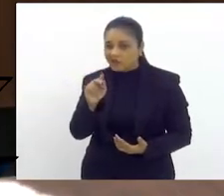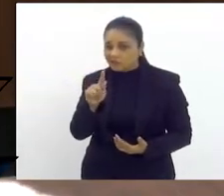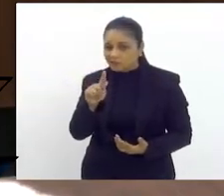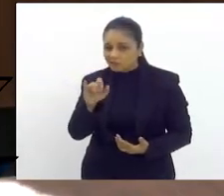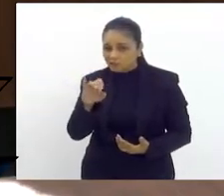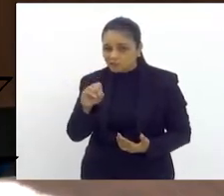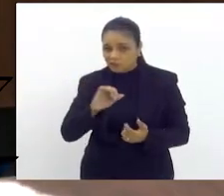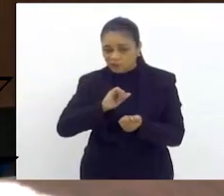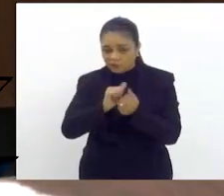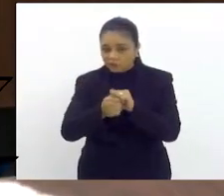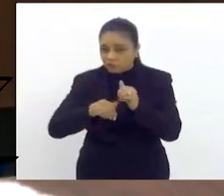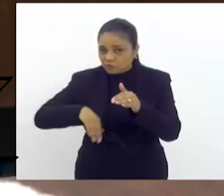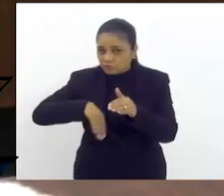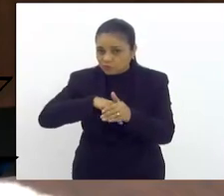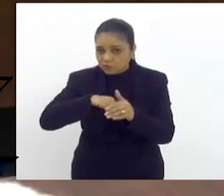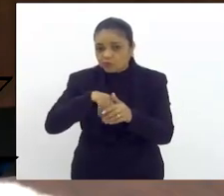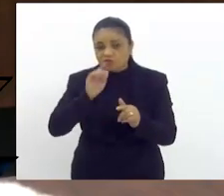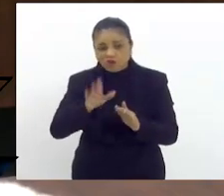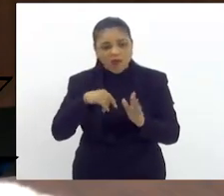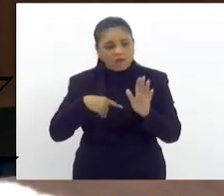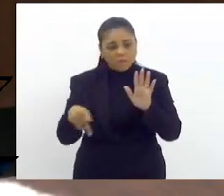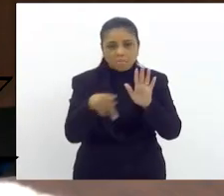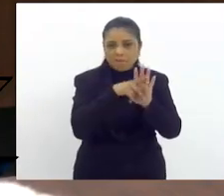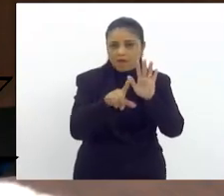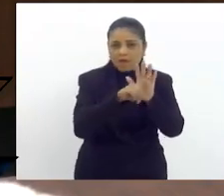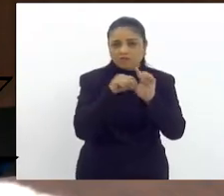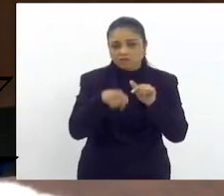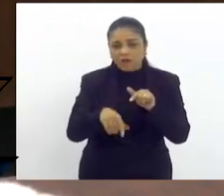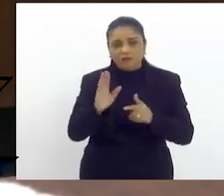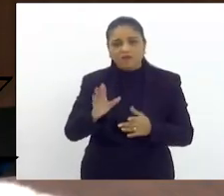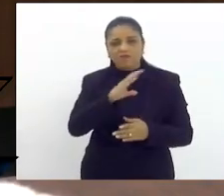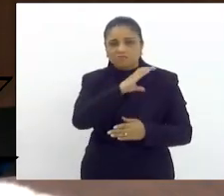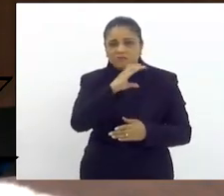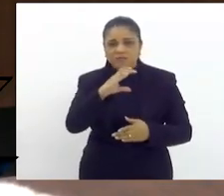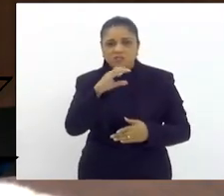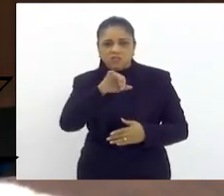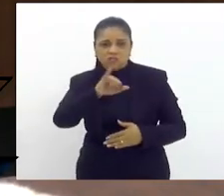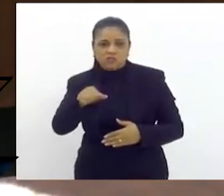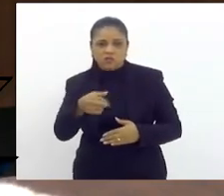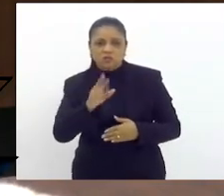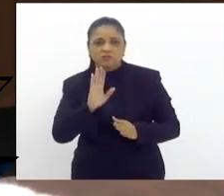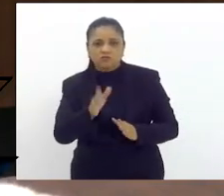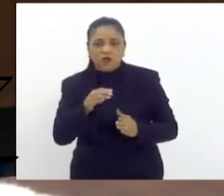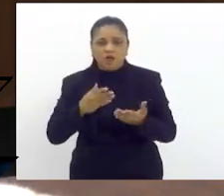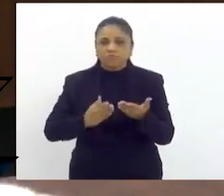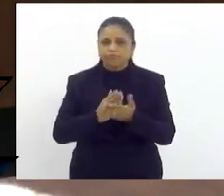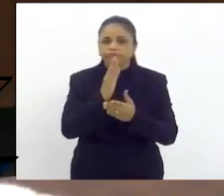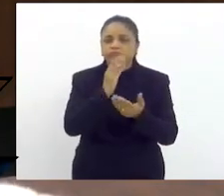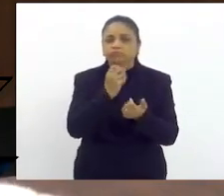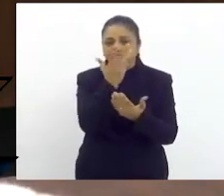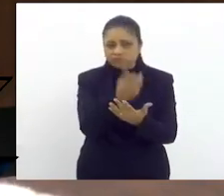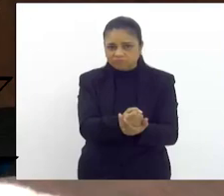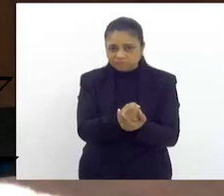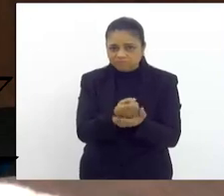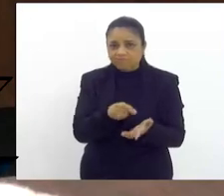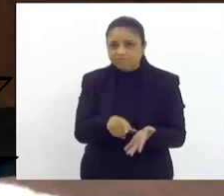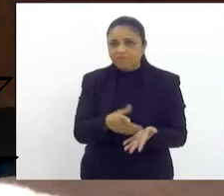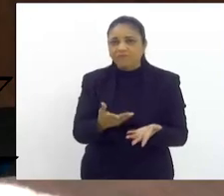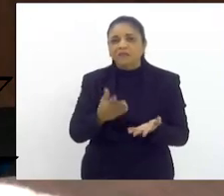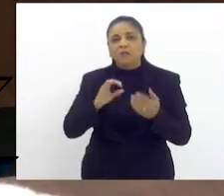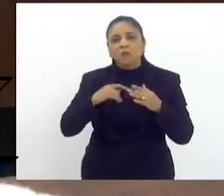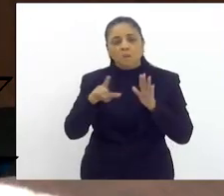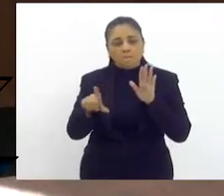casa e já tem parecer favorável da ccj diga-se de passagem um PL amplamente